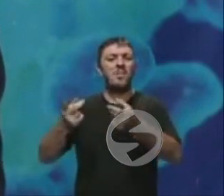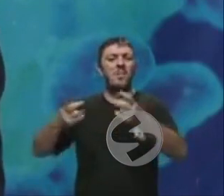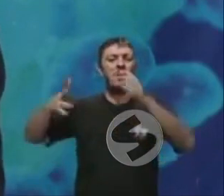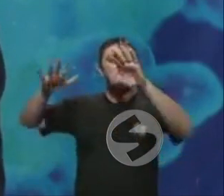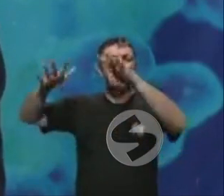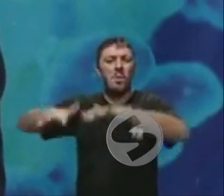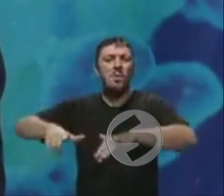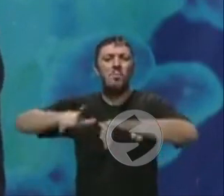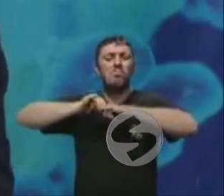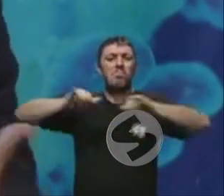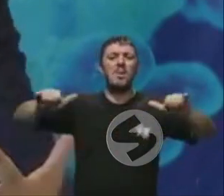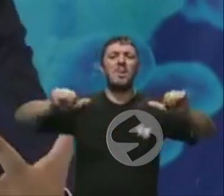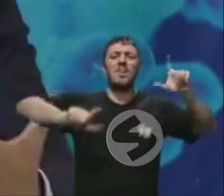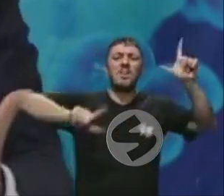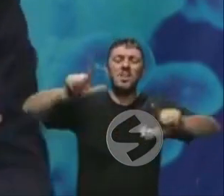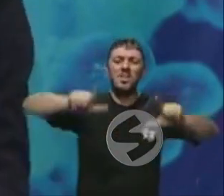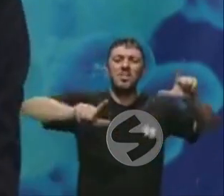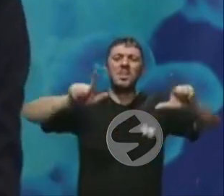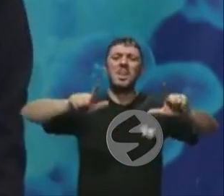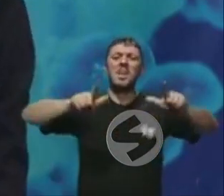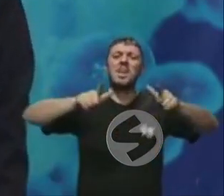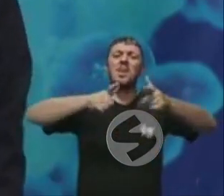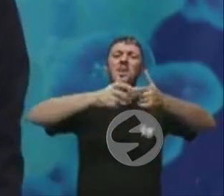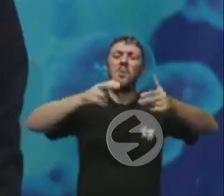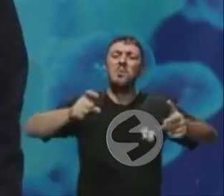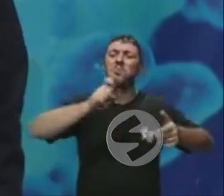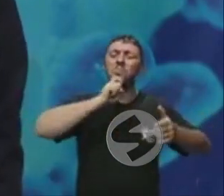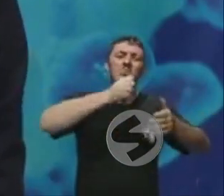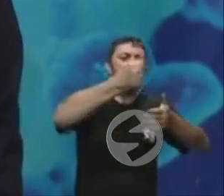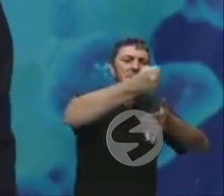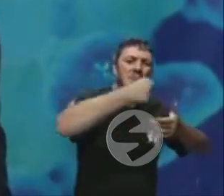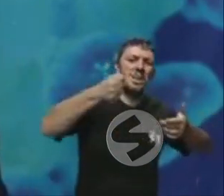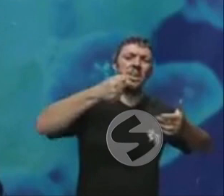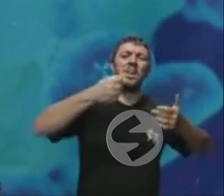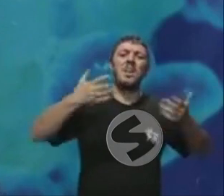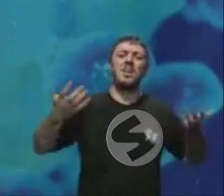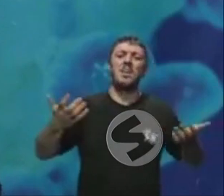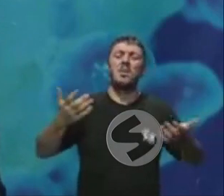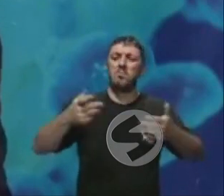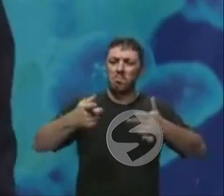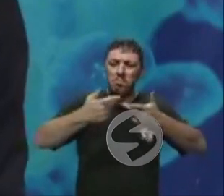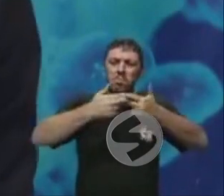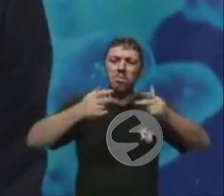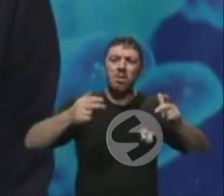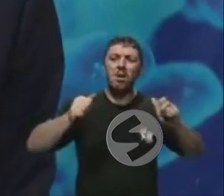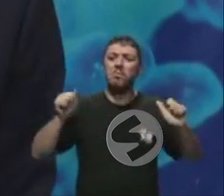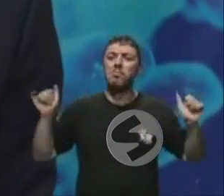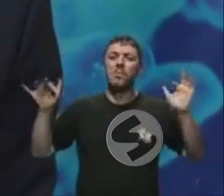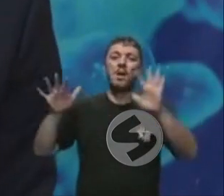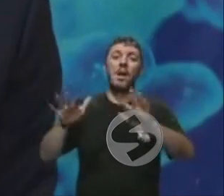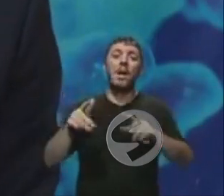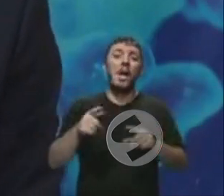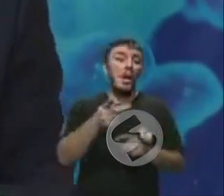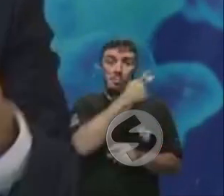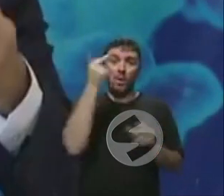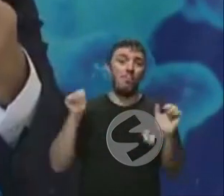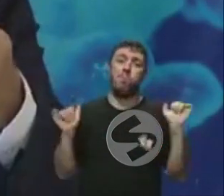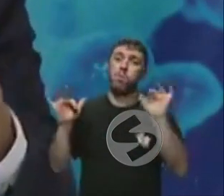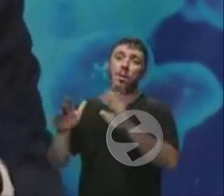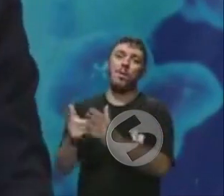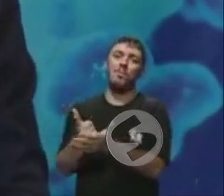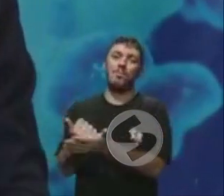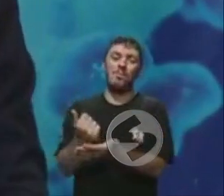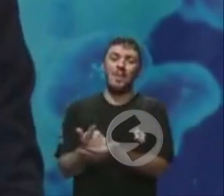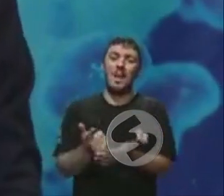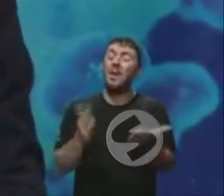de divulgação e promovem aglomeração. Por que que promove? Porque o preço é atrativo. Não é